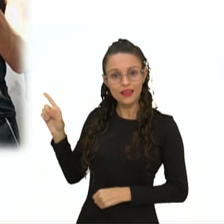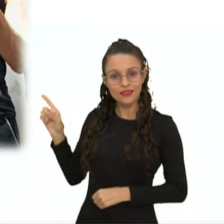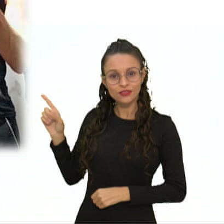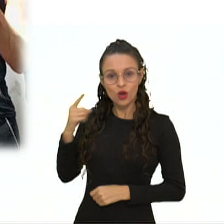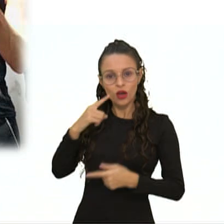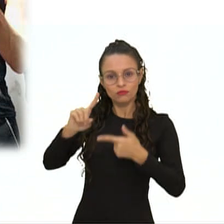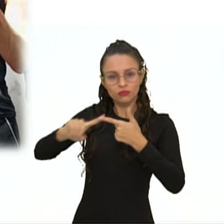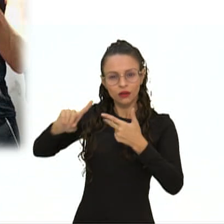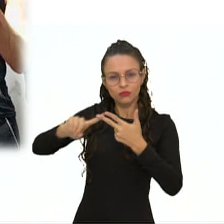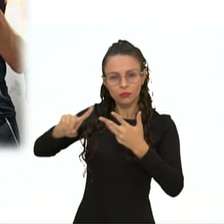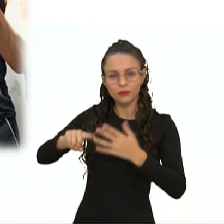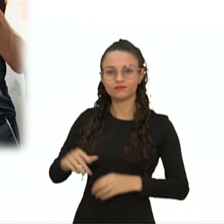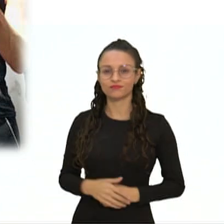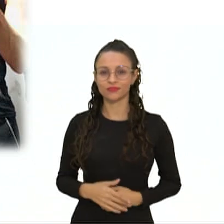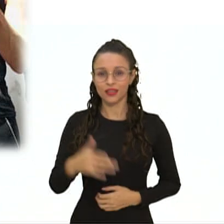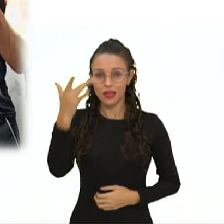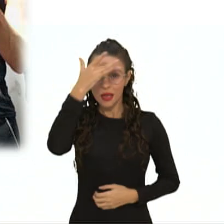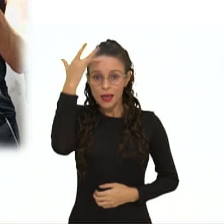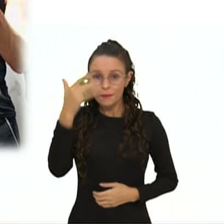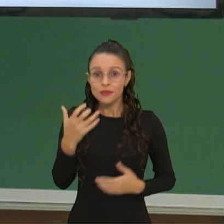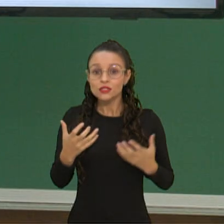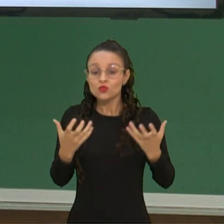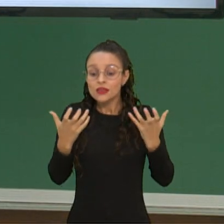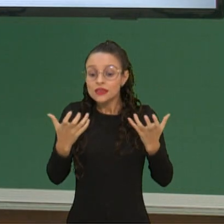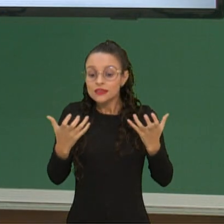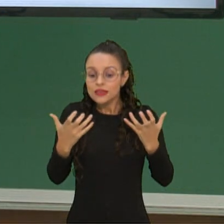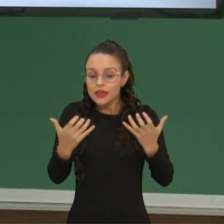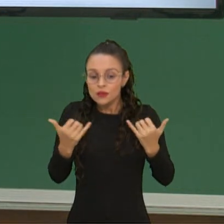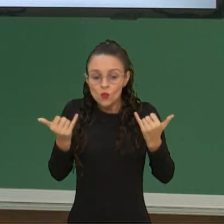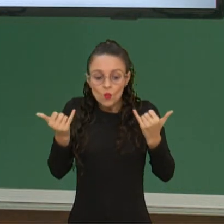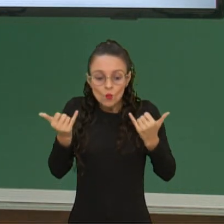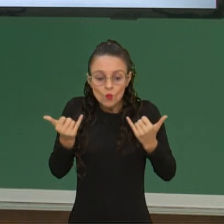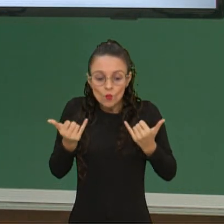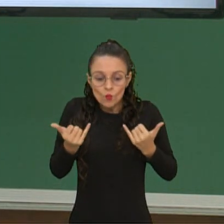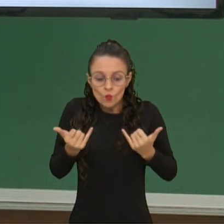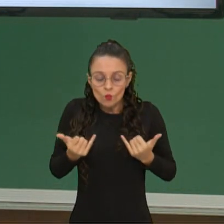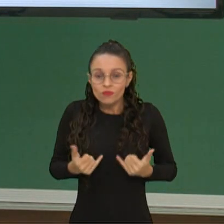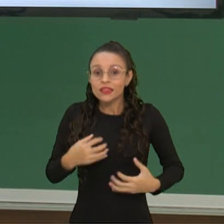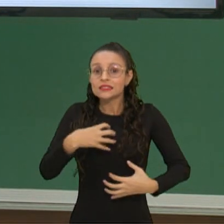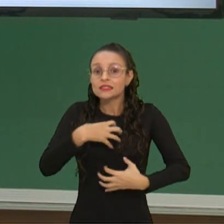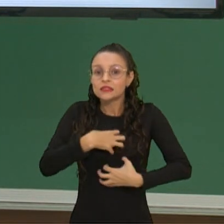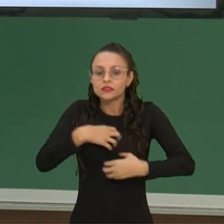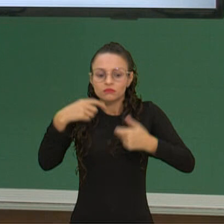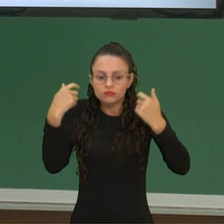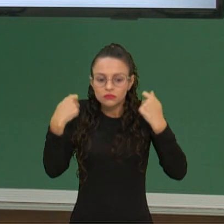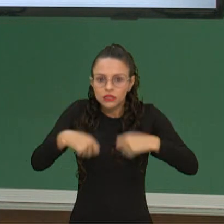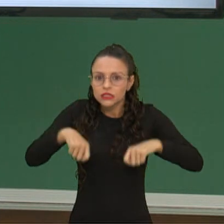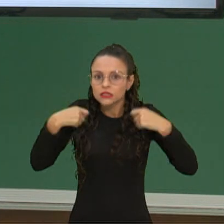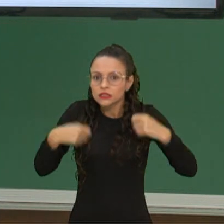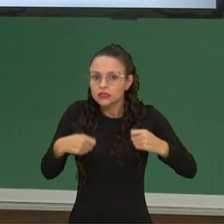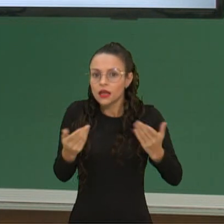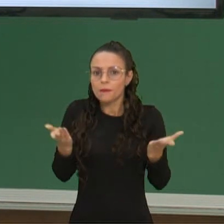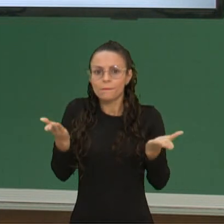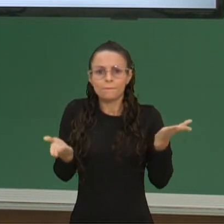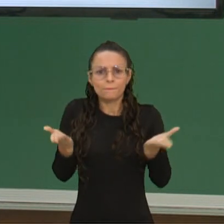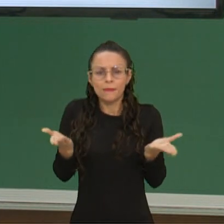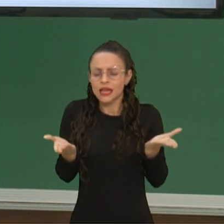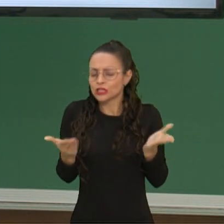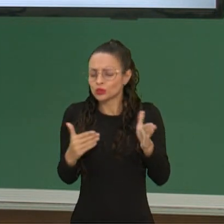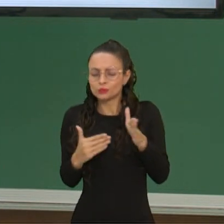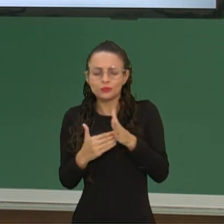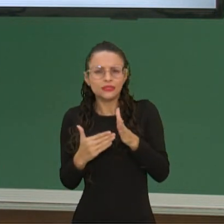aqui a pessoa quer ter um peso mínimo elas tenta necessidade de ter um peso mínimo